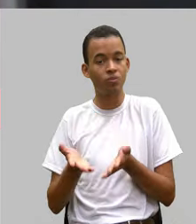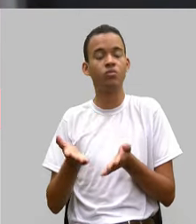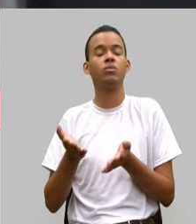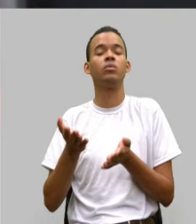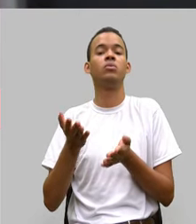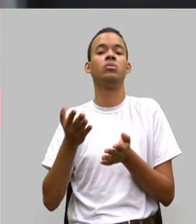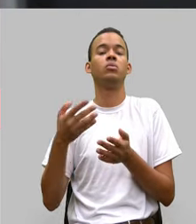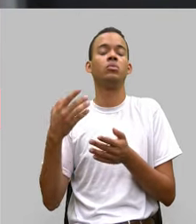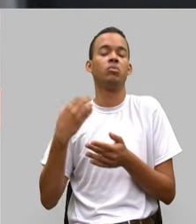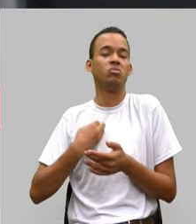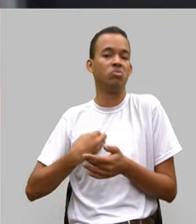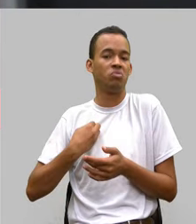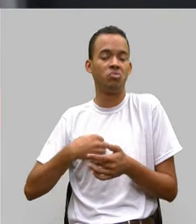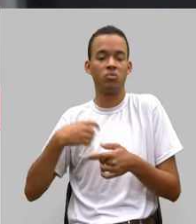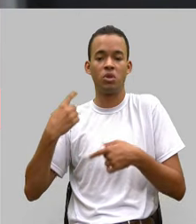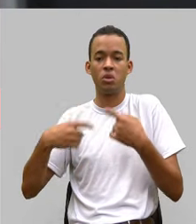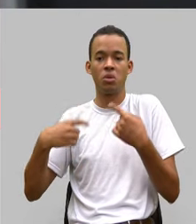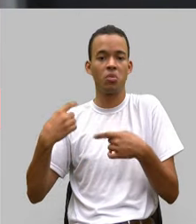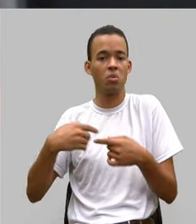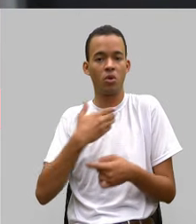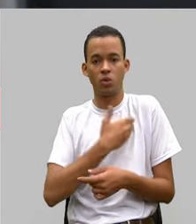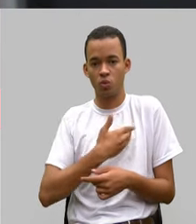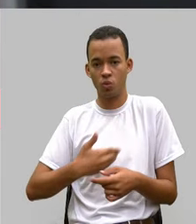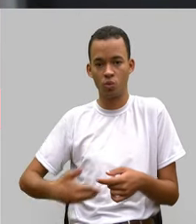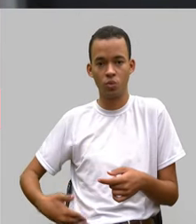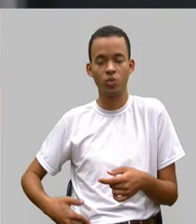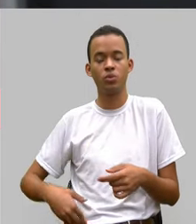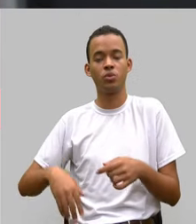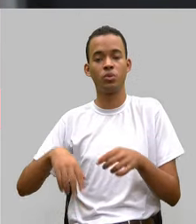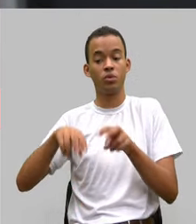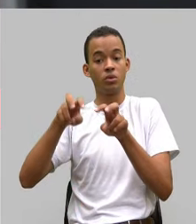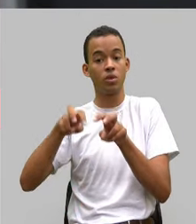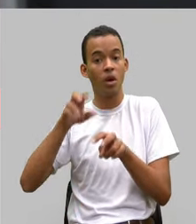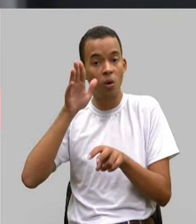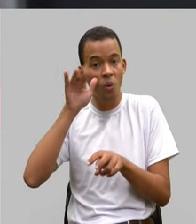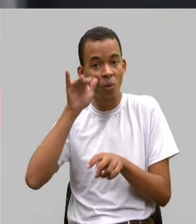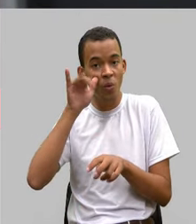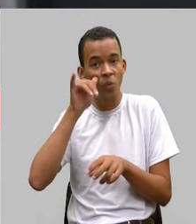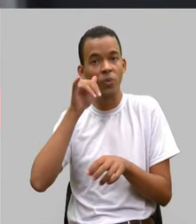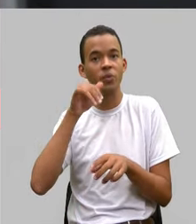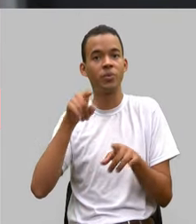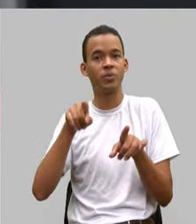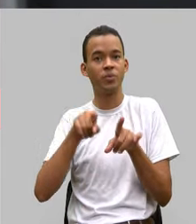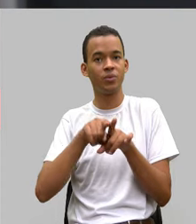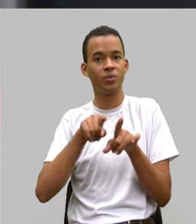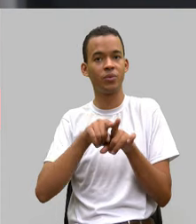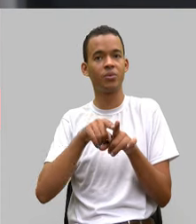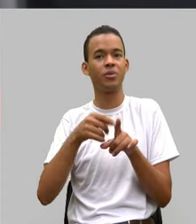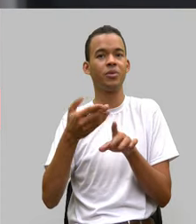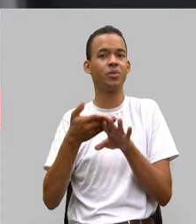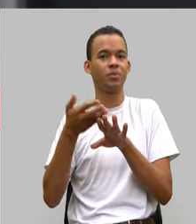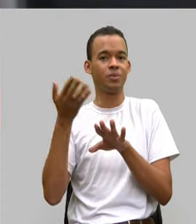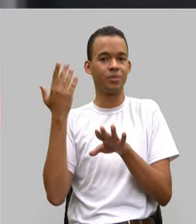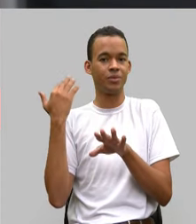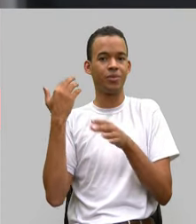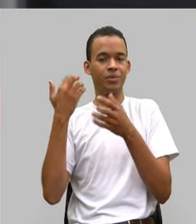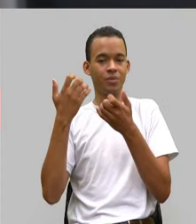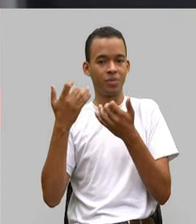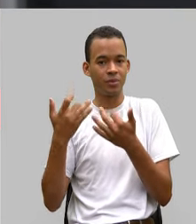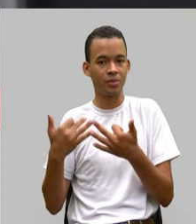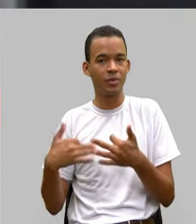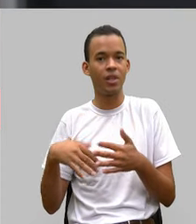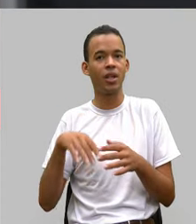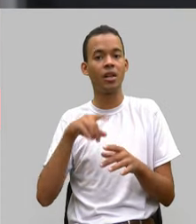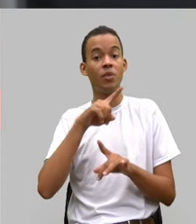lugar né em destaque uma vez sobre a proibição da venda de balas na época com Dinis Pinheiro que